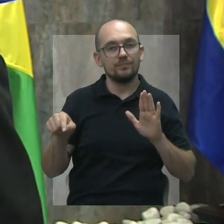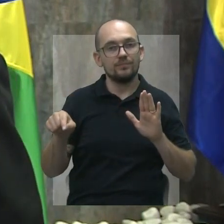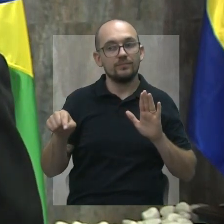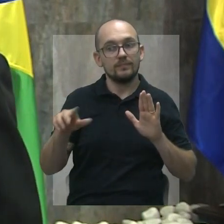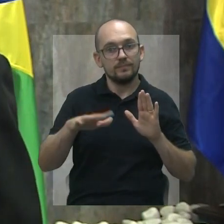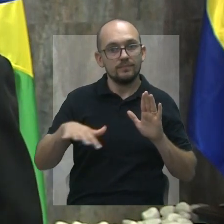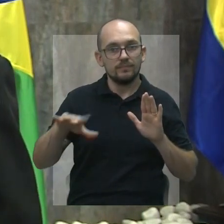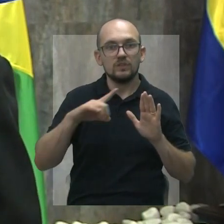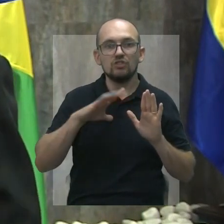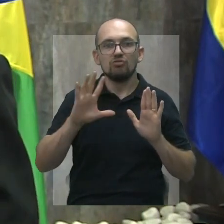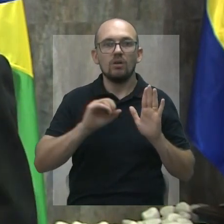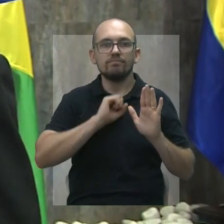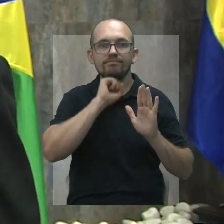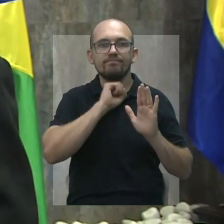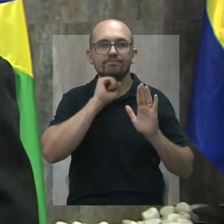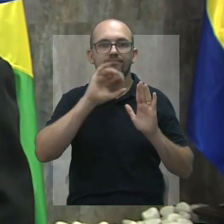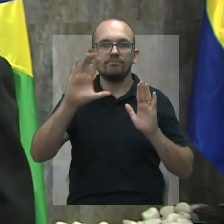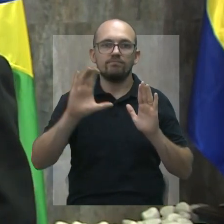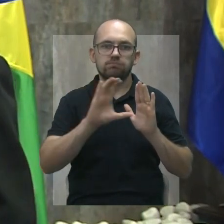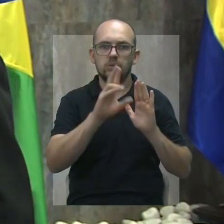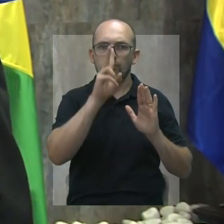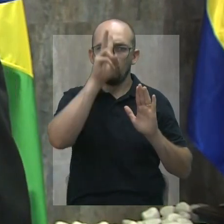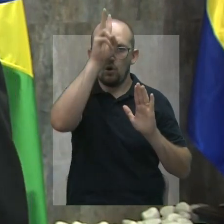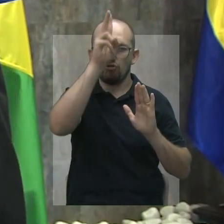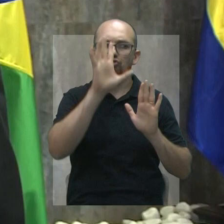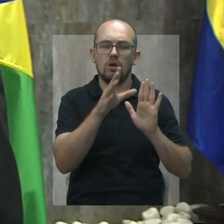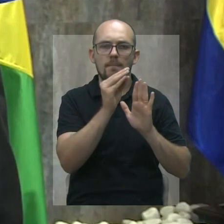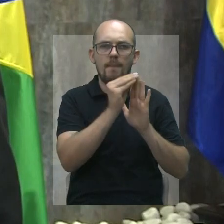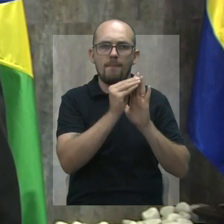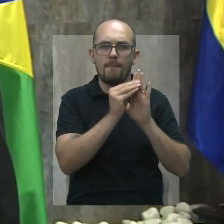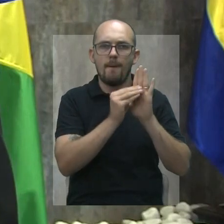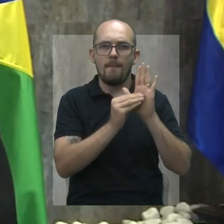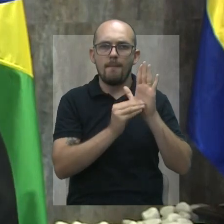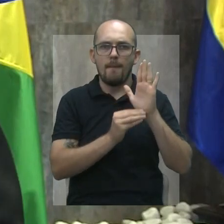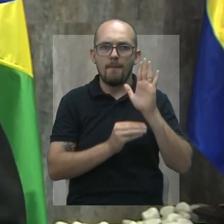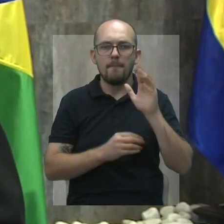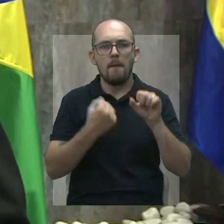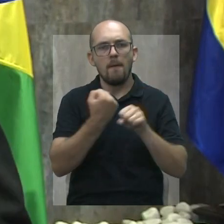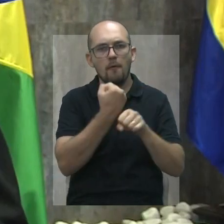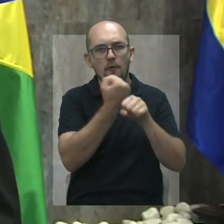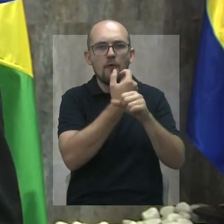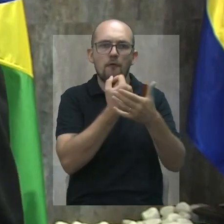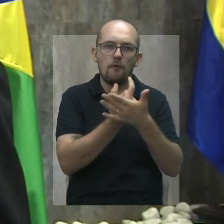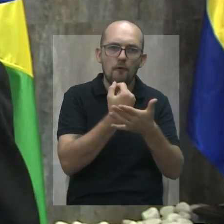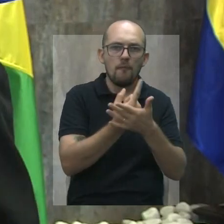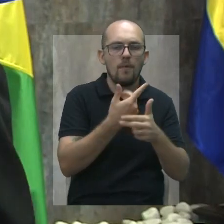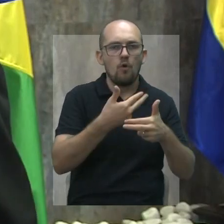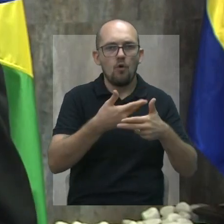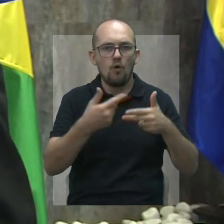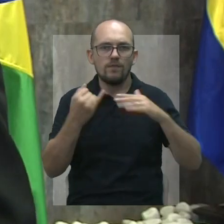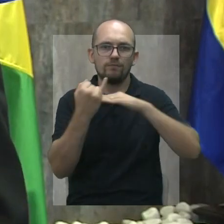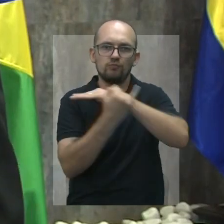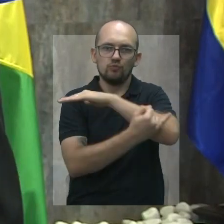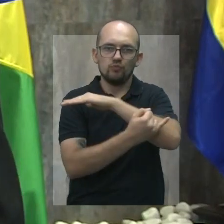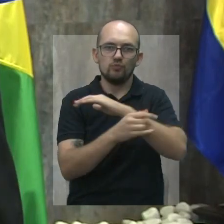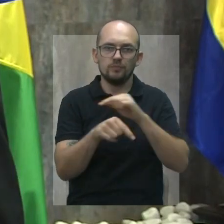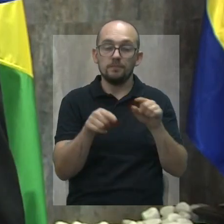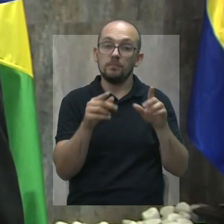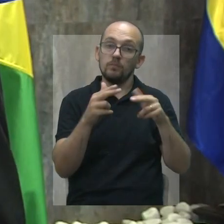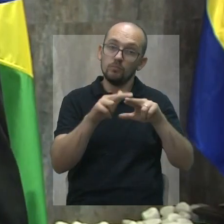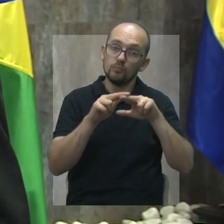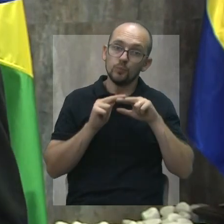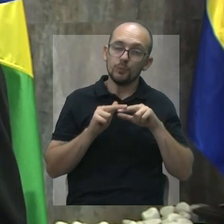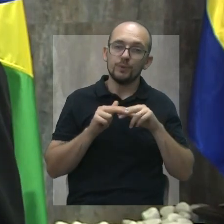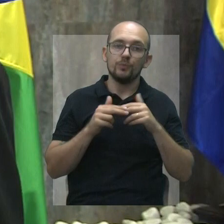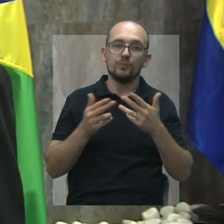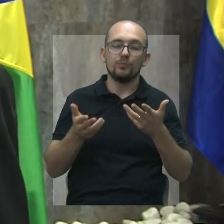uma reserva orçamentária bastante grande para essas aquisições, construções e obras de infraestrutura, e, portanto,